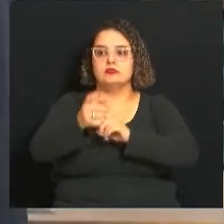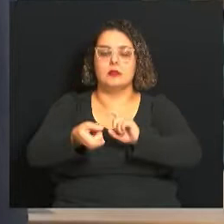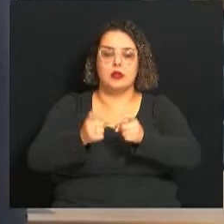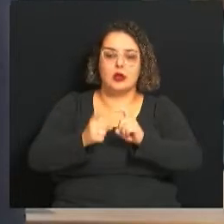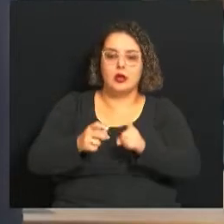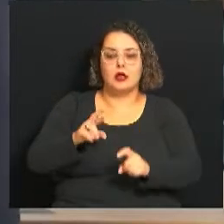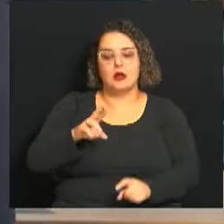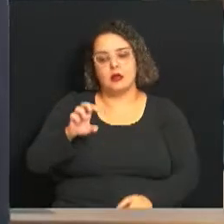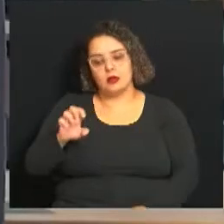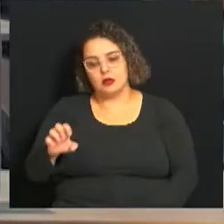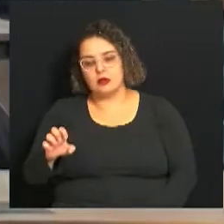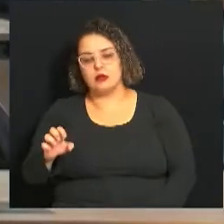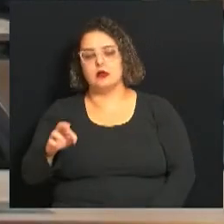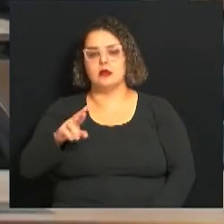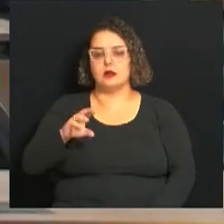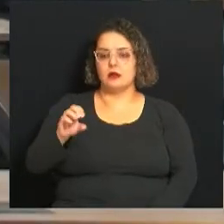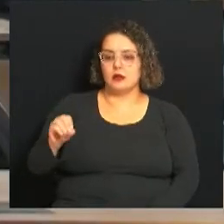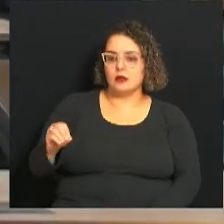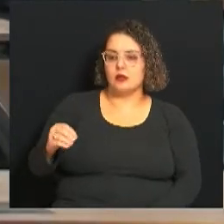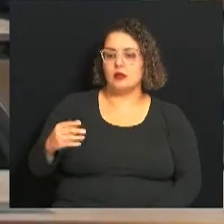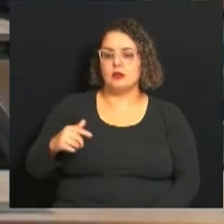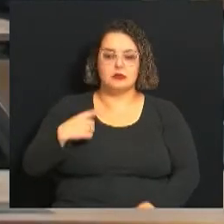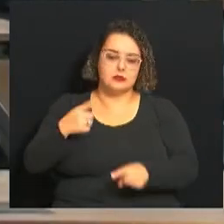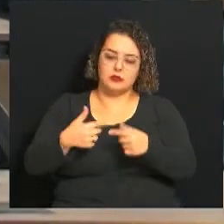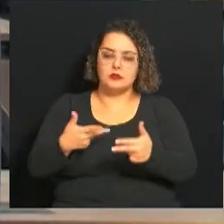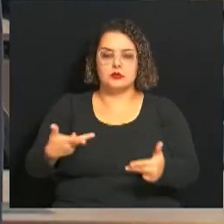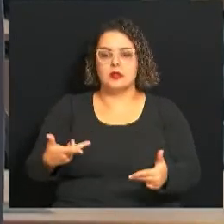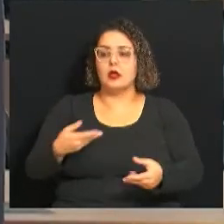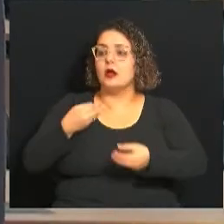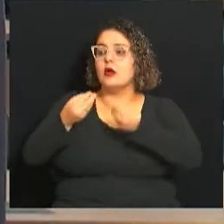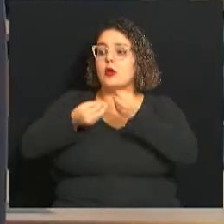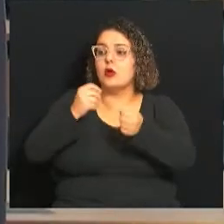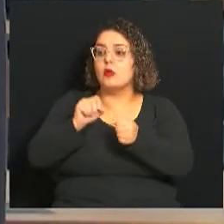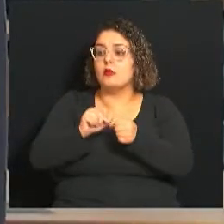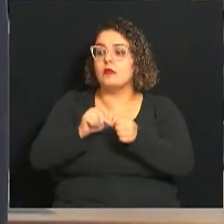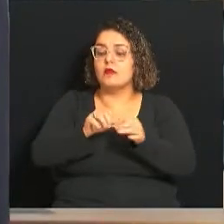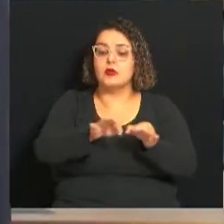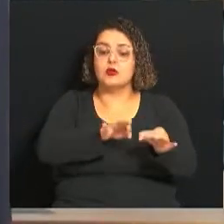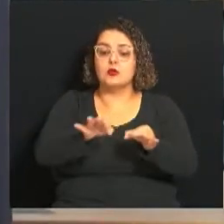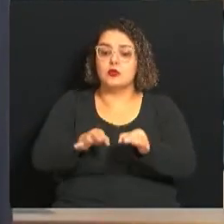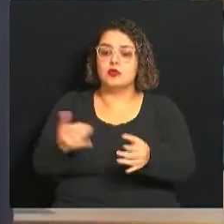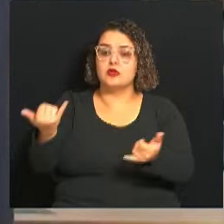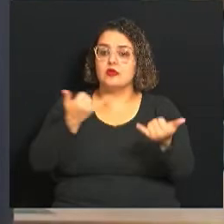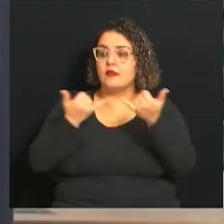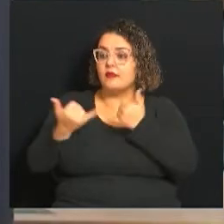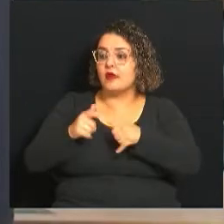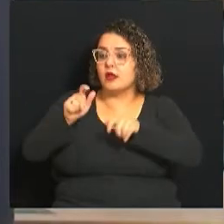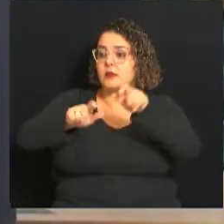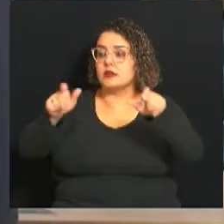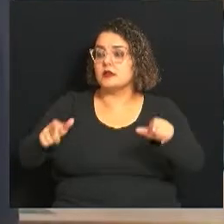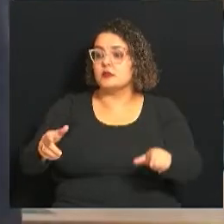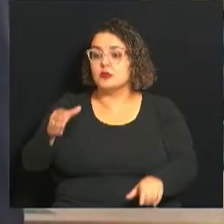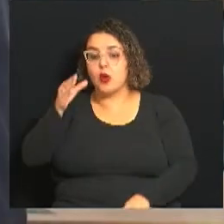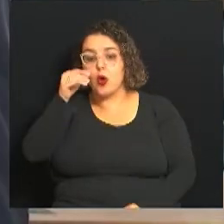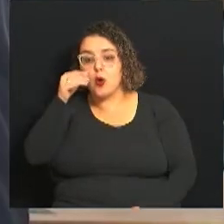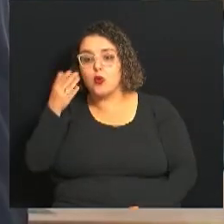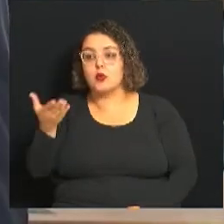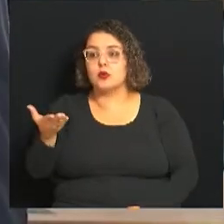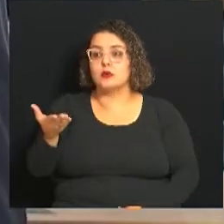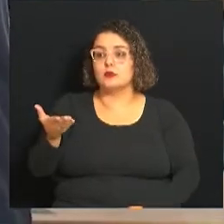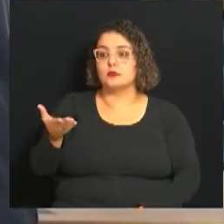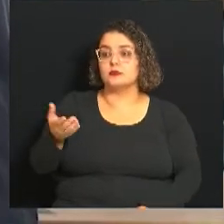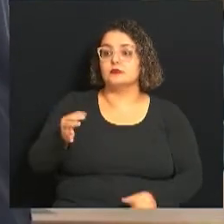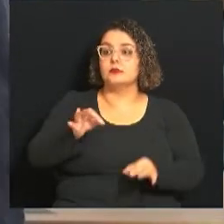audiências públicas, etc. Bom, como que foi feito todo o projeto? Conta pra gente, pessoal que está em casa, curioso, não é? Esse